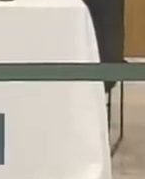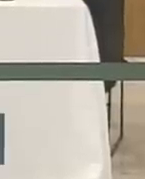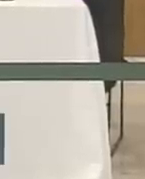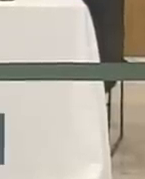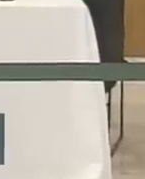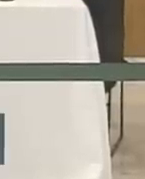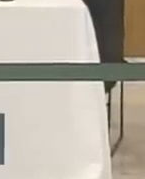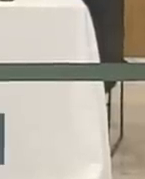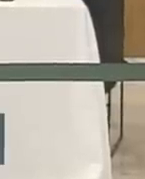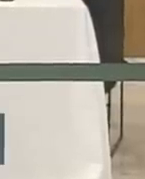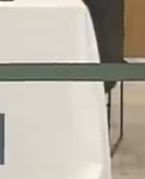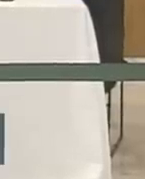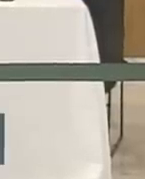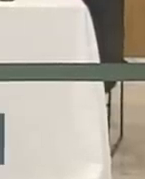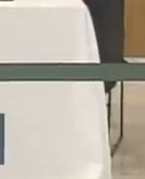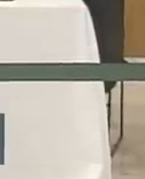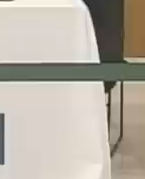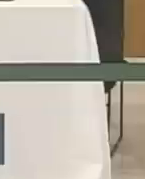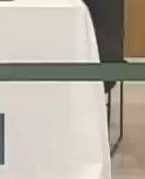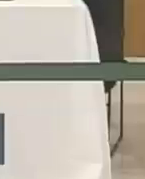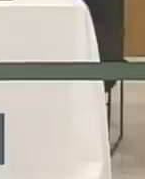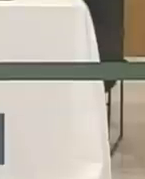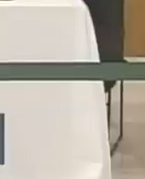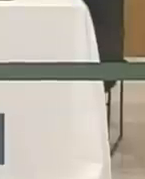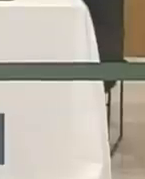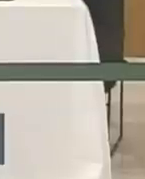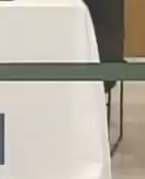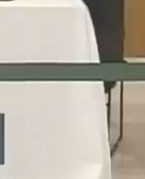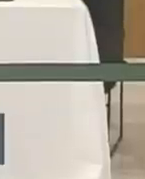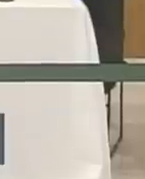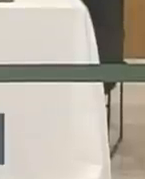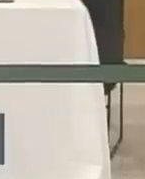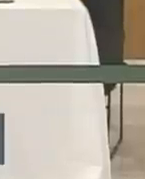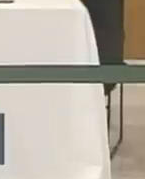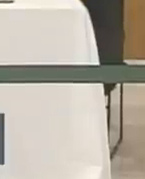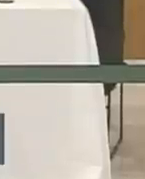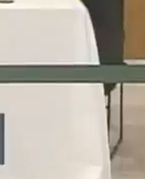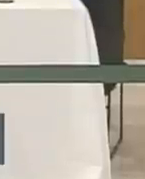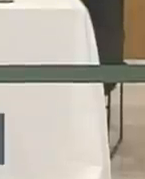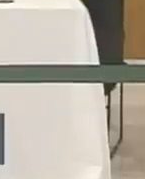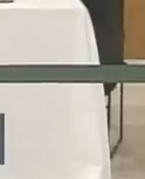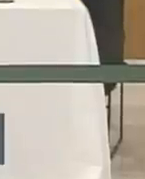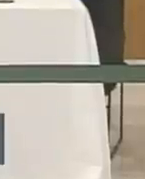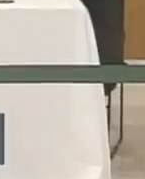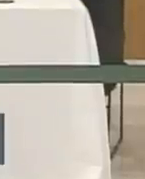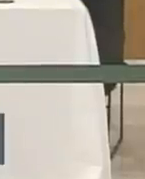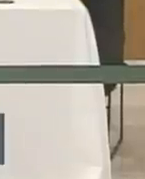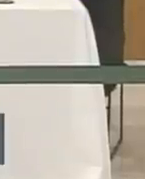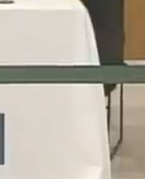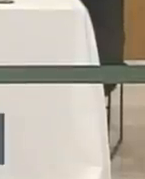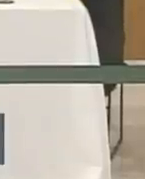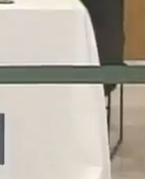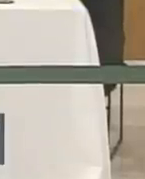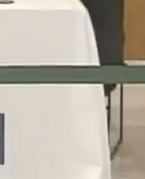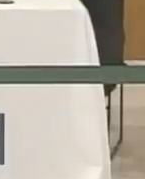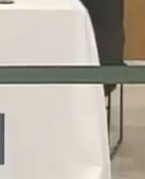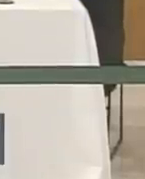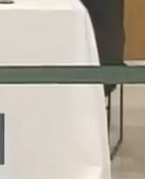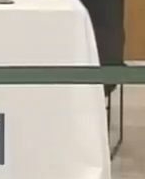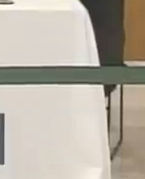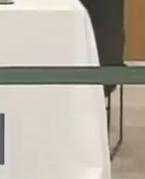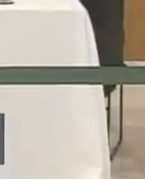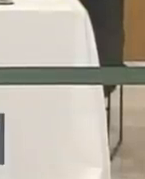em 4 dias e terão 8 sessões diariamente. Então, todos os